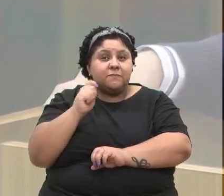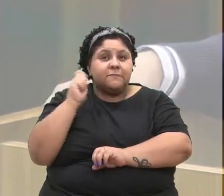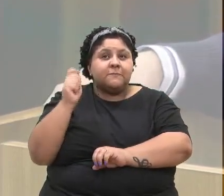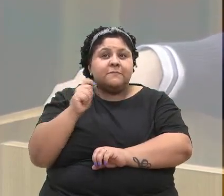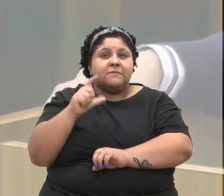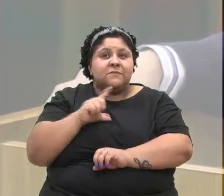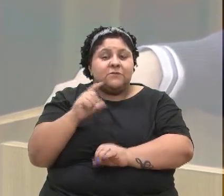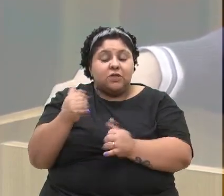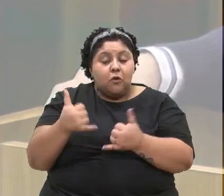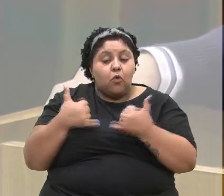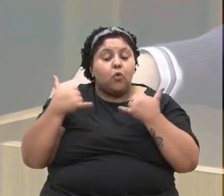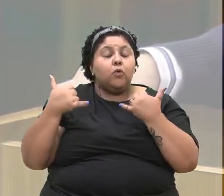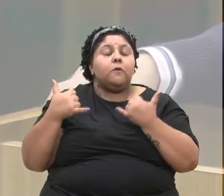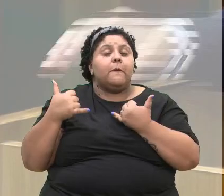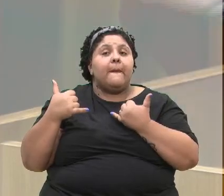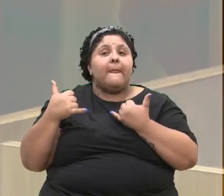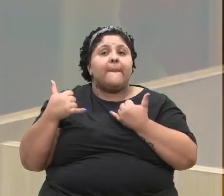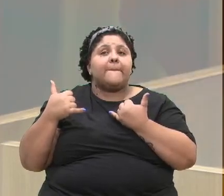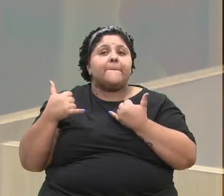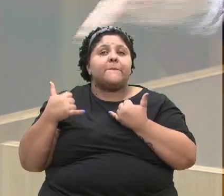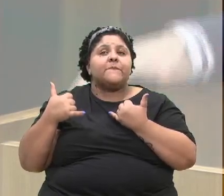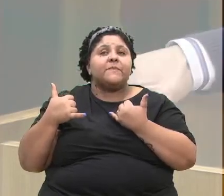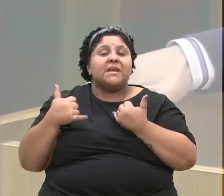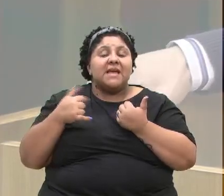tem o grande orgulho